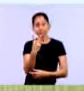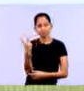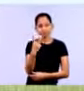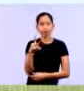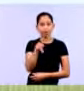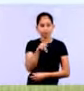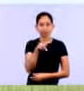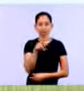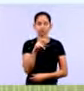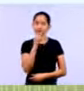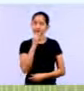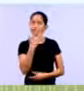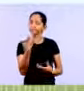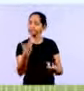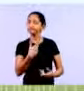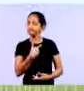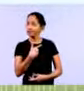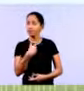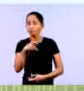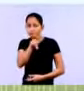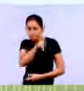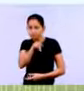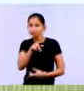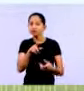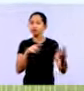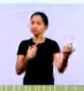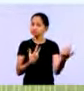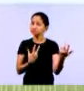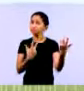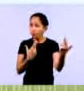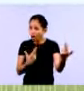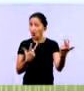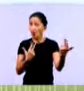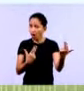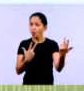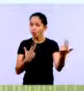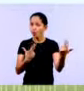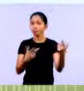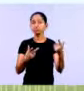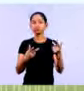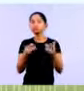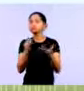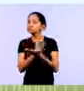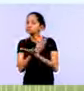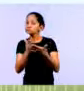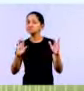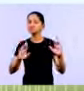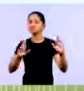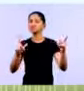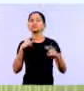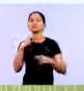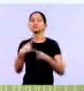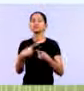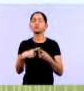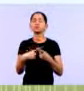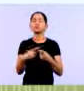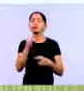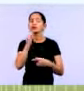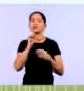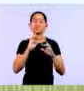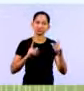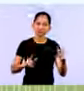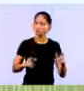Cristiano estamos na mesma condição que é comprar um veículo automotor, não pode ter um tributo diferenciado para mim ou